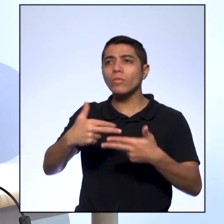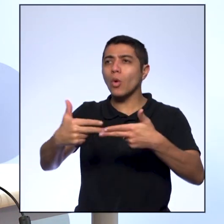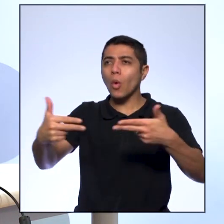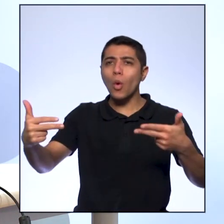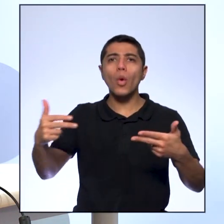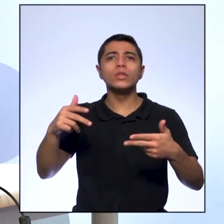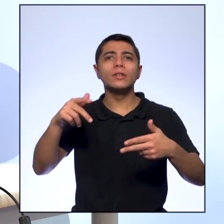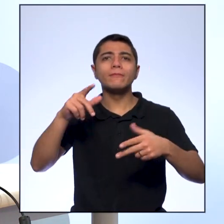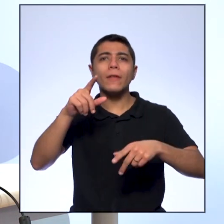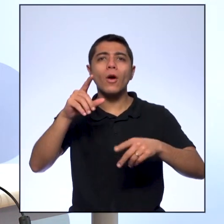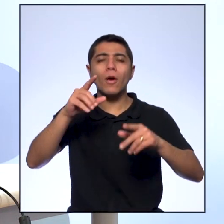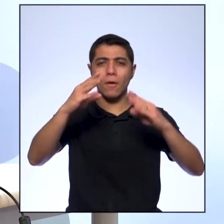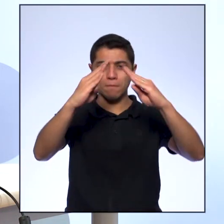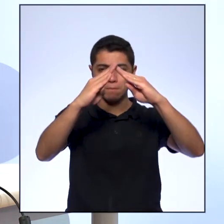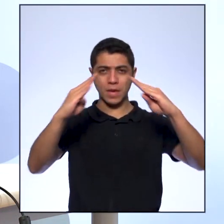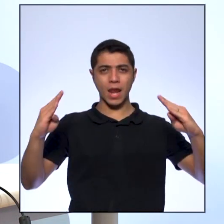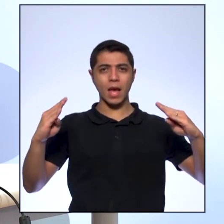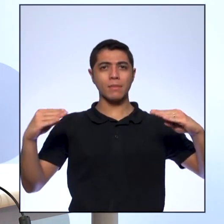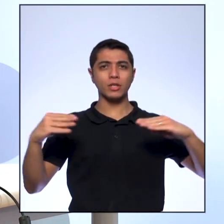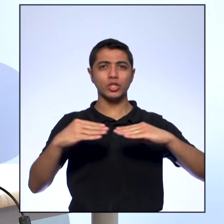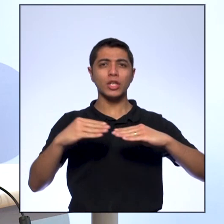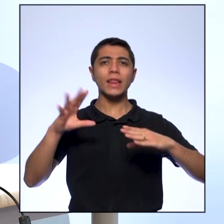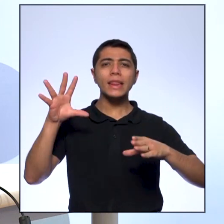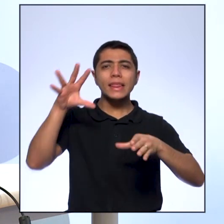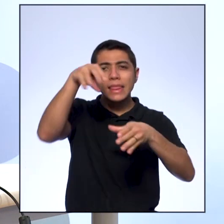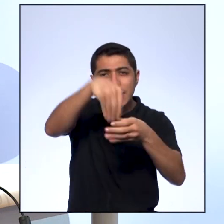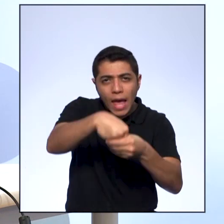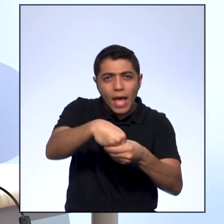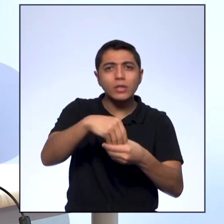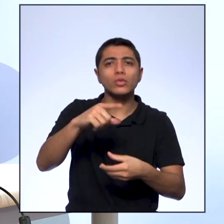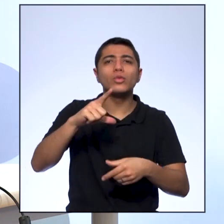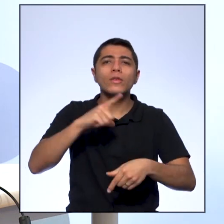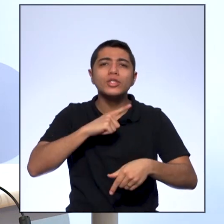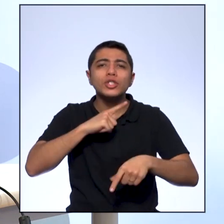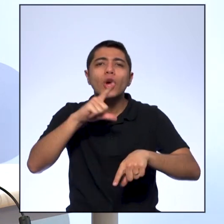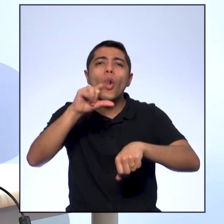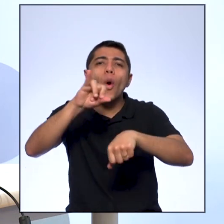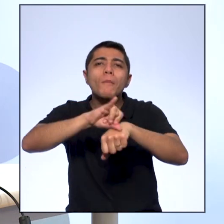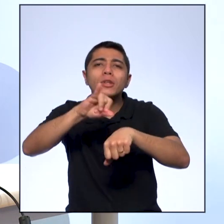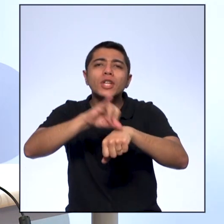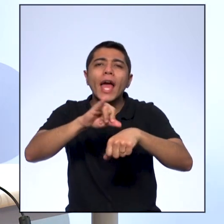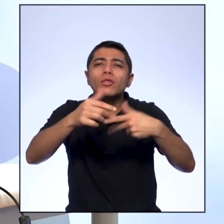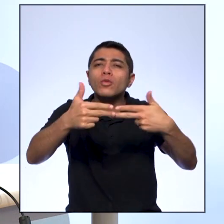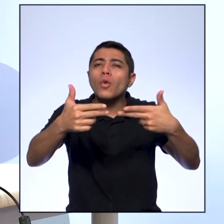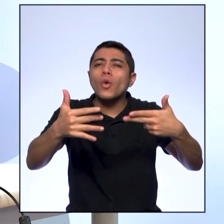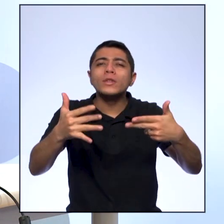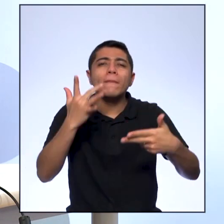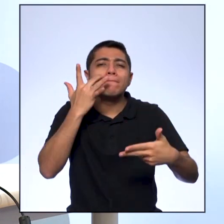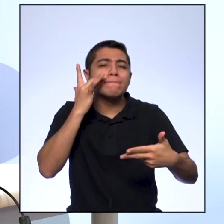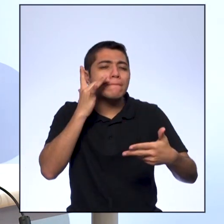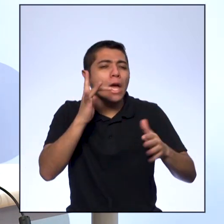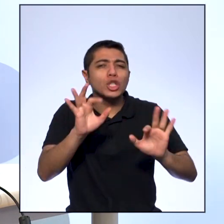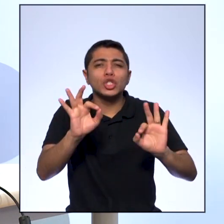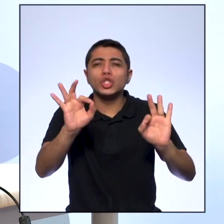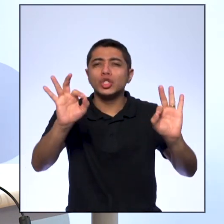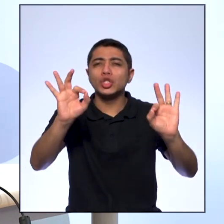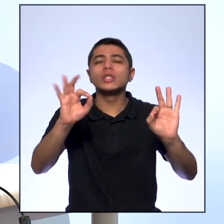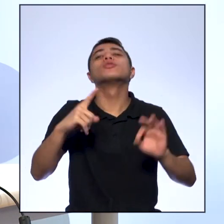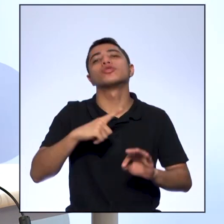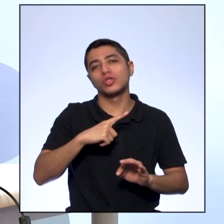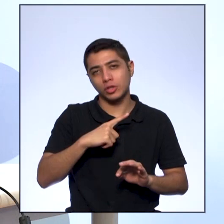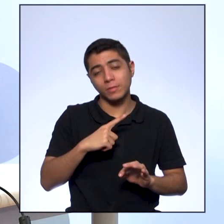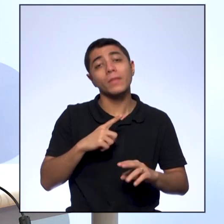ele aproveitar a vida após a morte lá dentro das pirâmides, A questão da mumificação também tem tudo a ver com